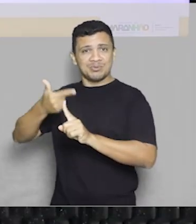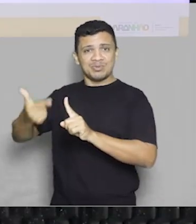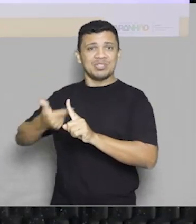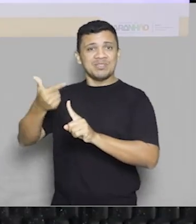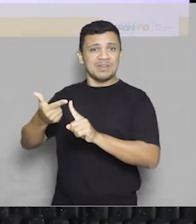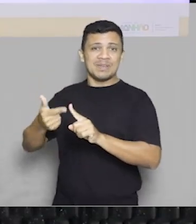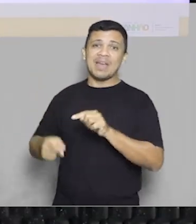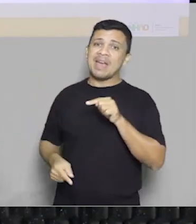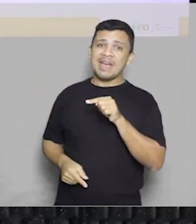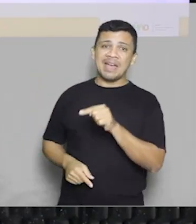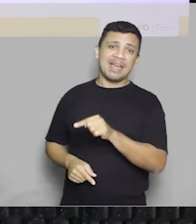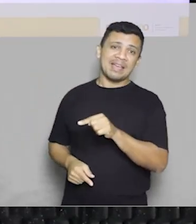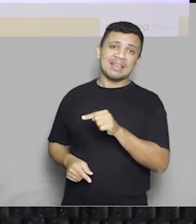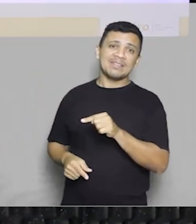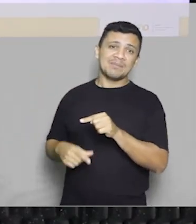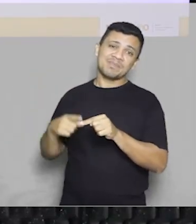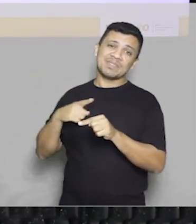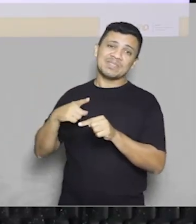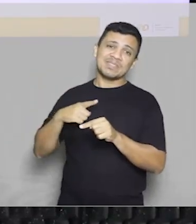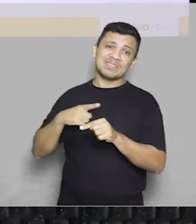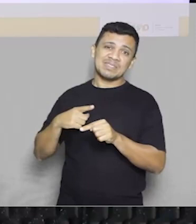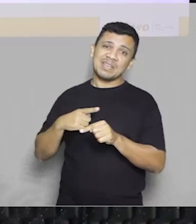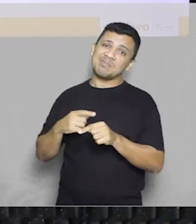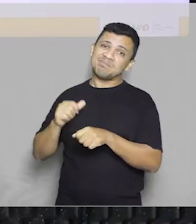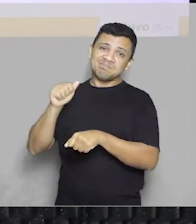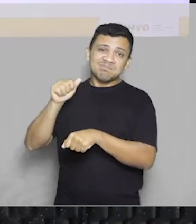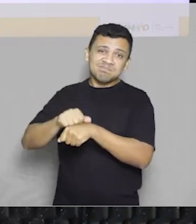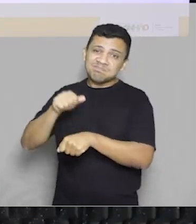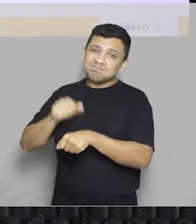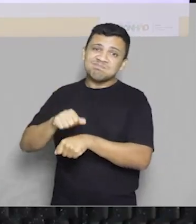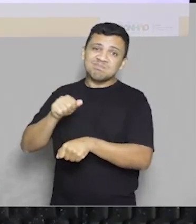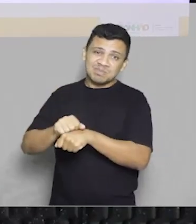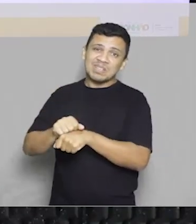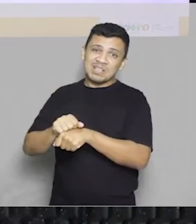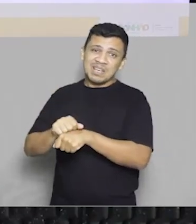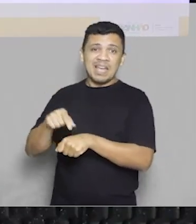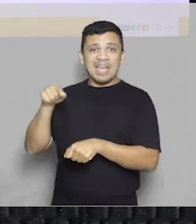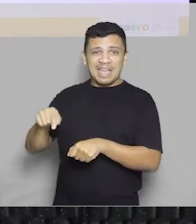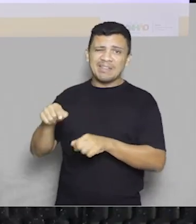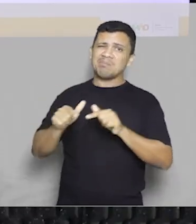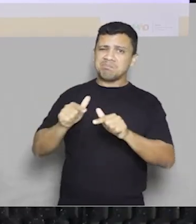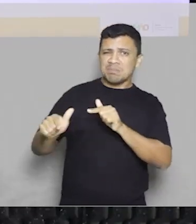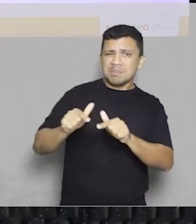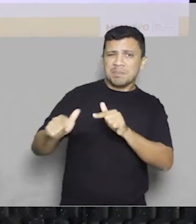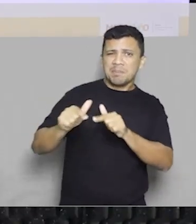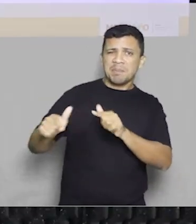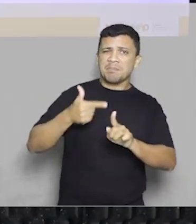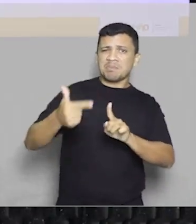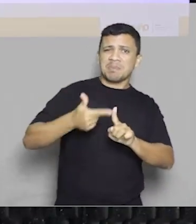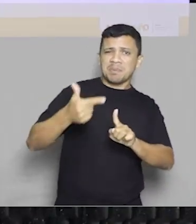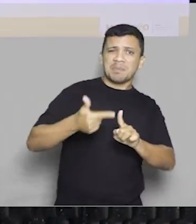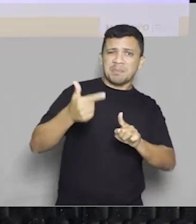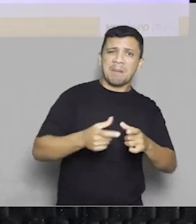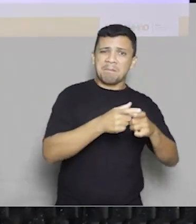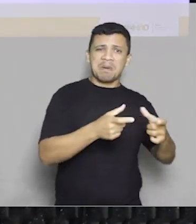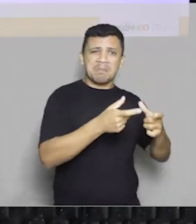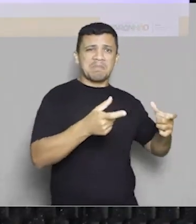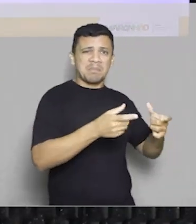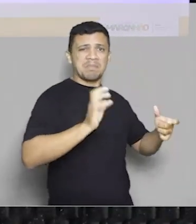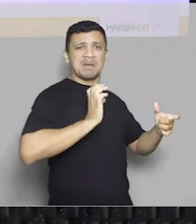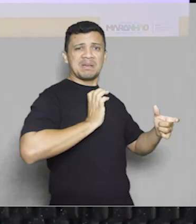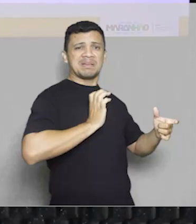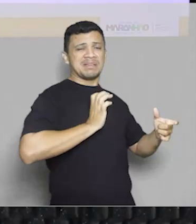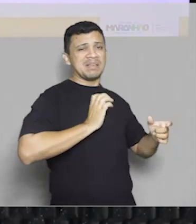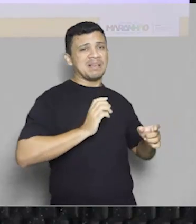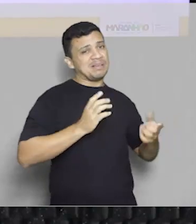na verdade, a ter uma condição mais precária quanto mais riqueza ela produz. Parece ser meio contraditório, mas não é. Porque